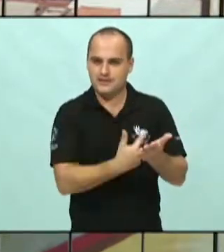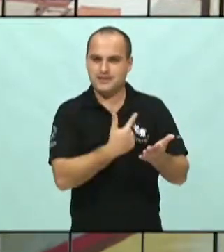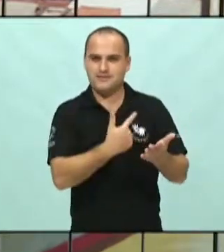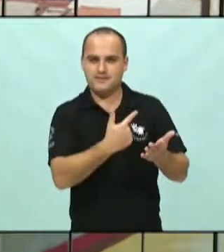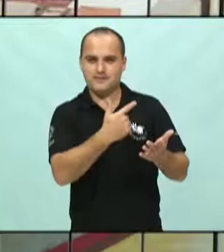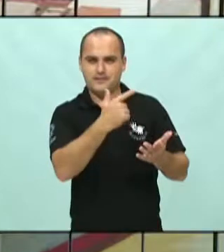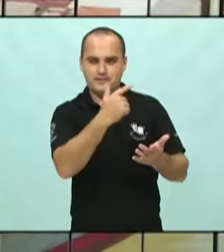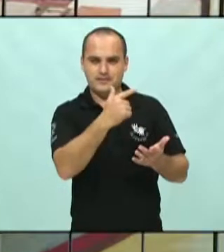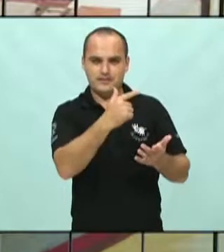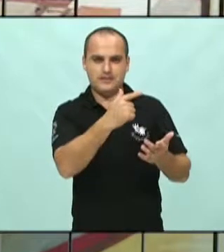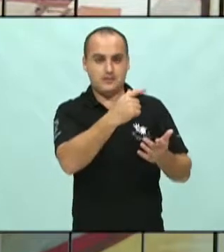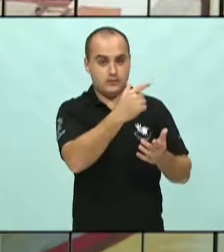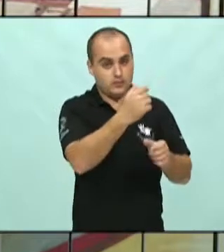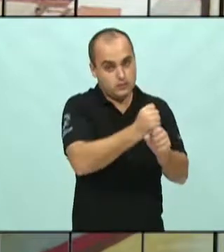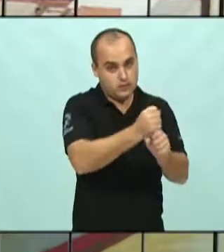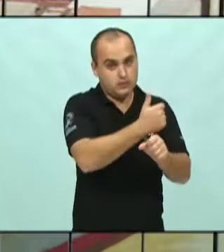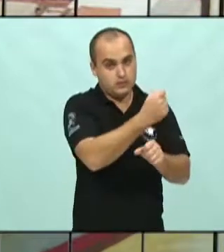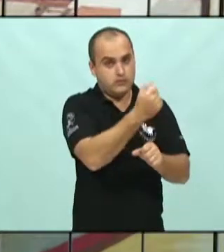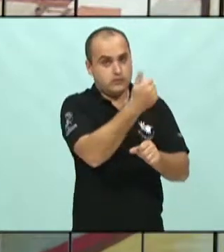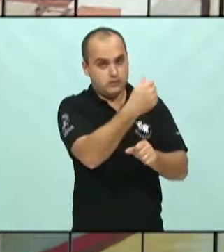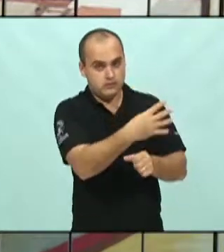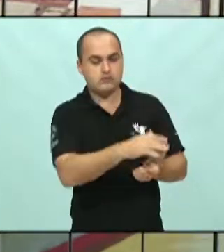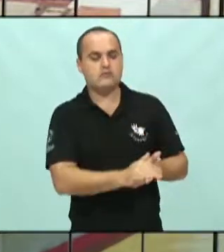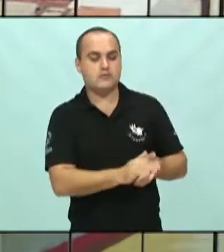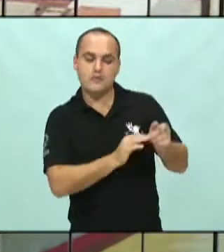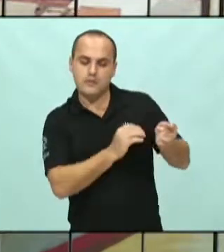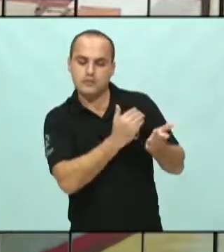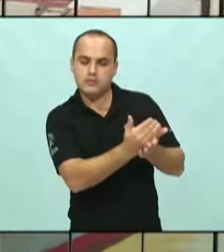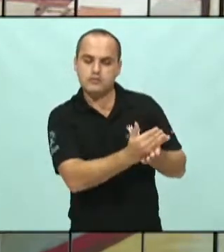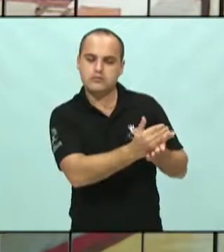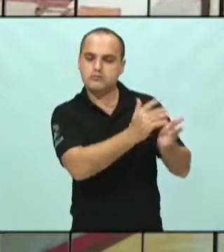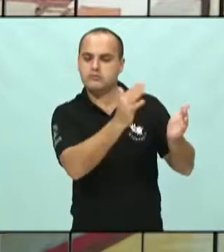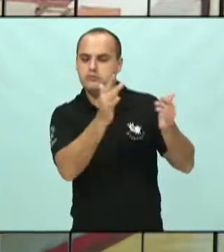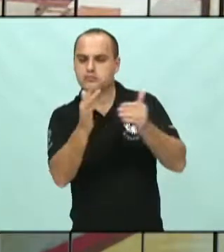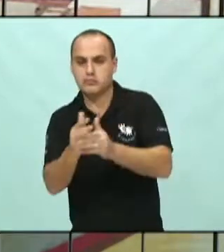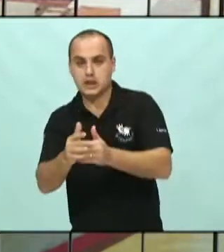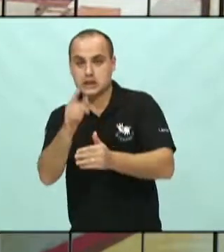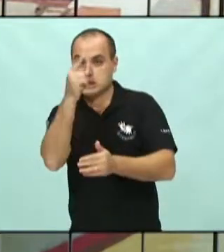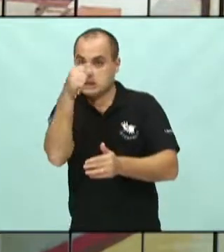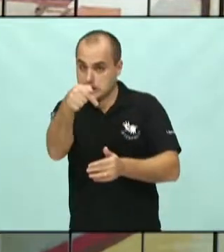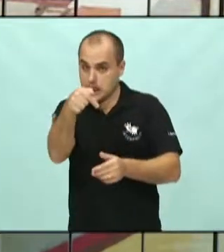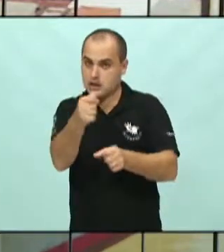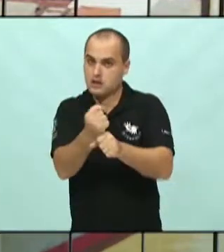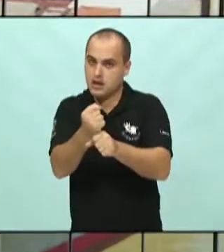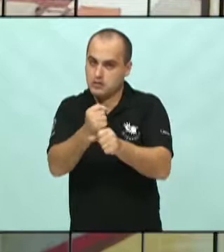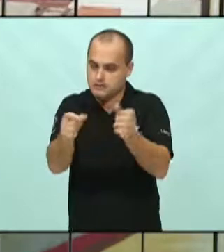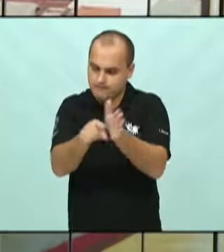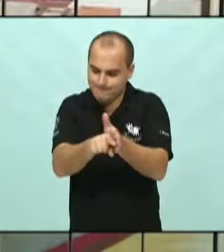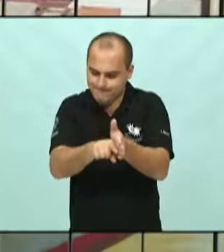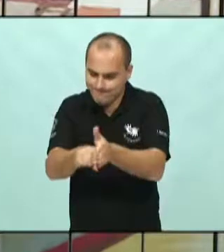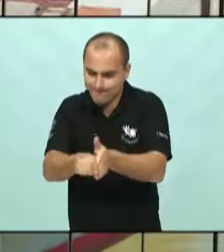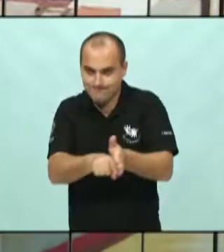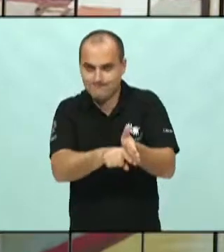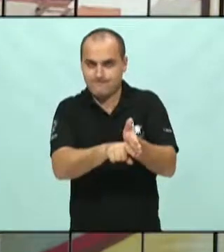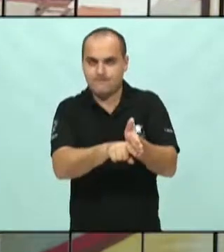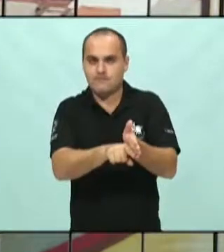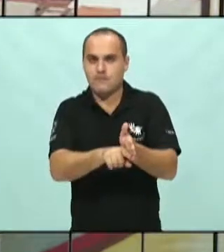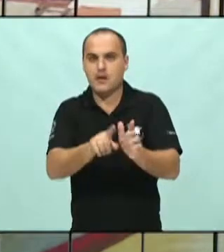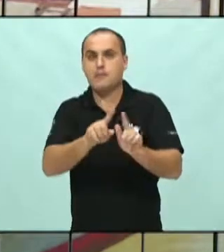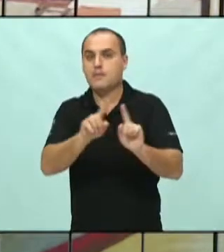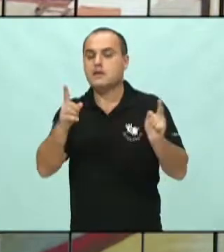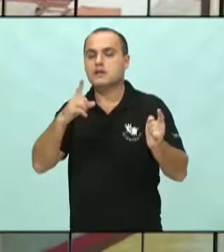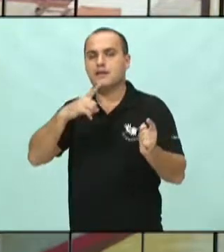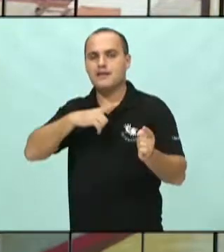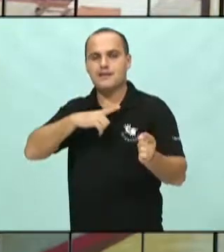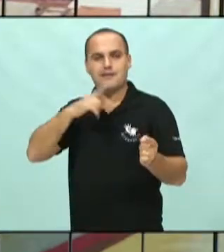ali o marco inicial. E teve prosseguimento. Então são 7 anos de pesquisas, né? A minha principal fonte, que eu